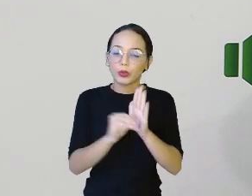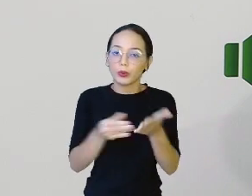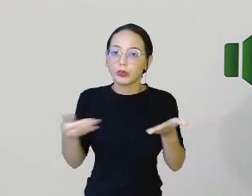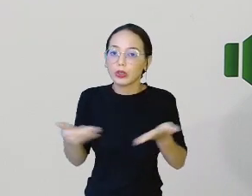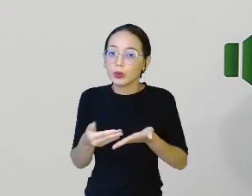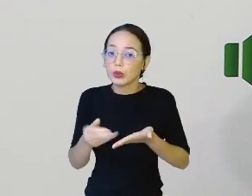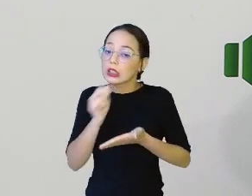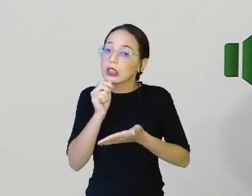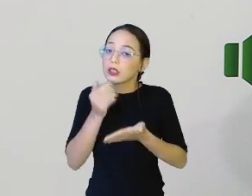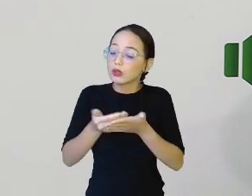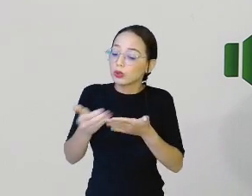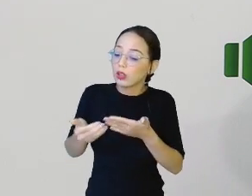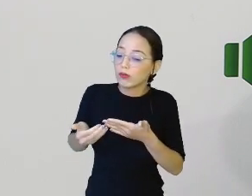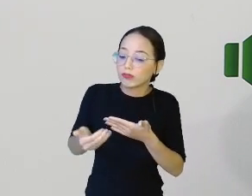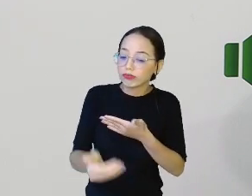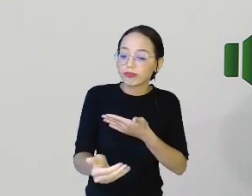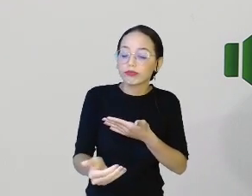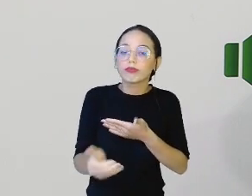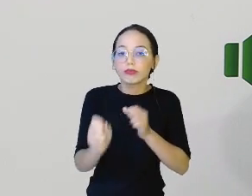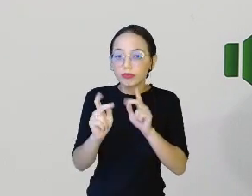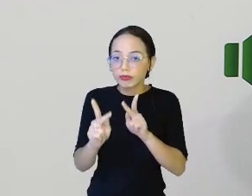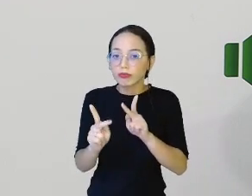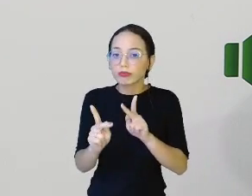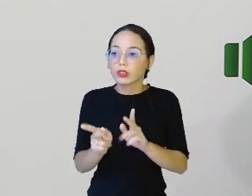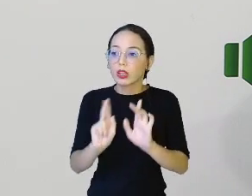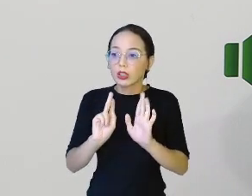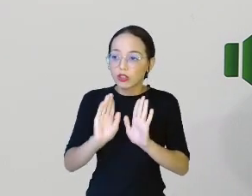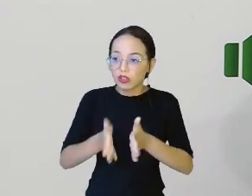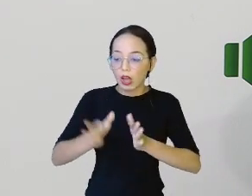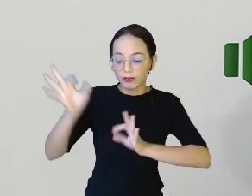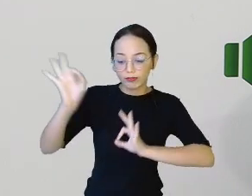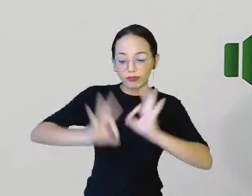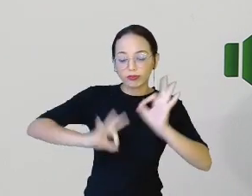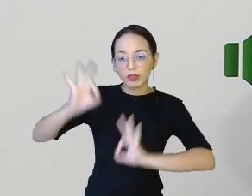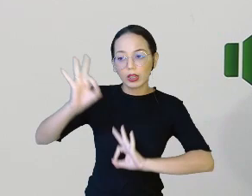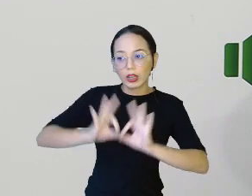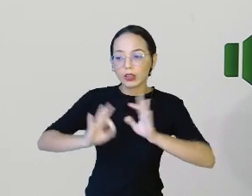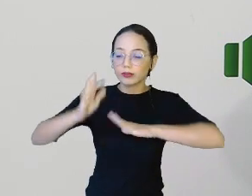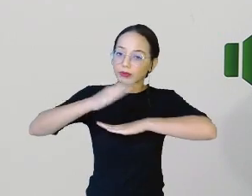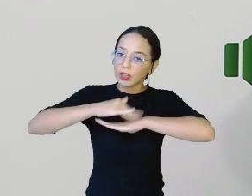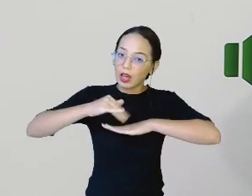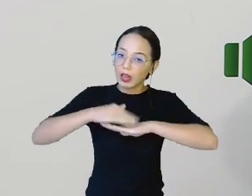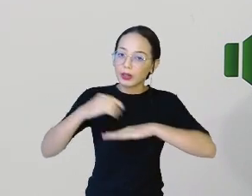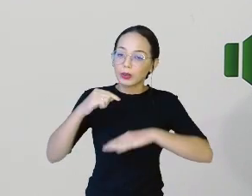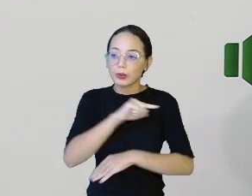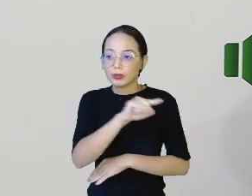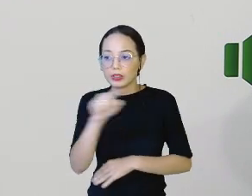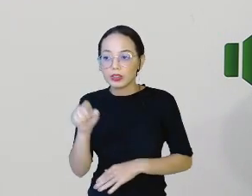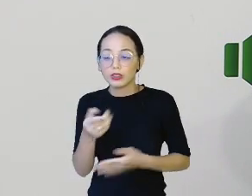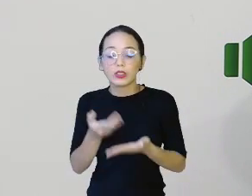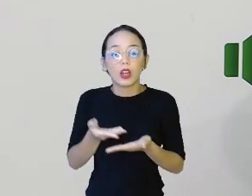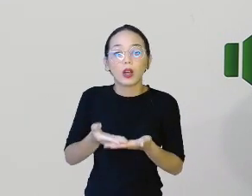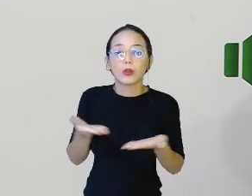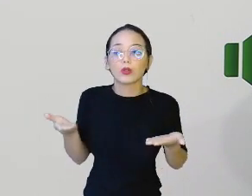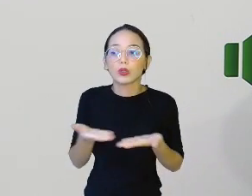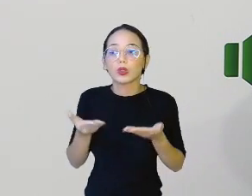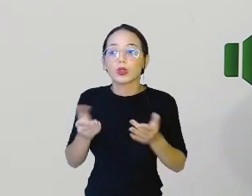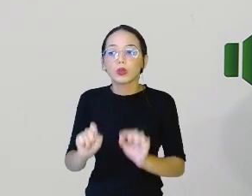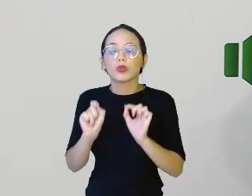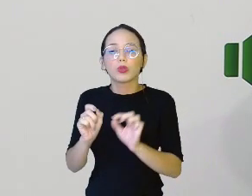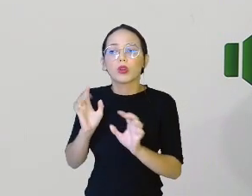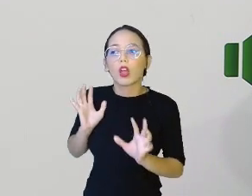iremos abordar em próximas aulas que estão já sendo preparadas com muito carinho para você. A aula de hoje é